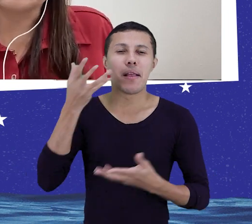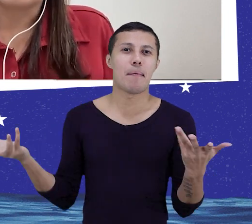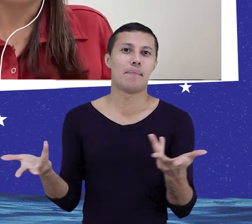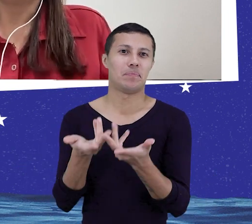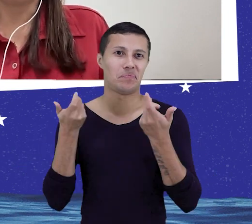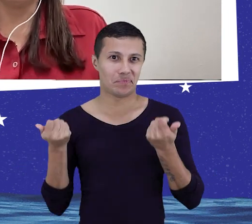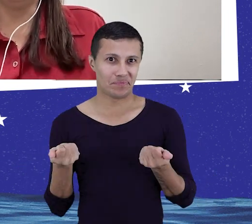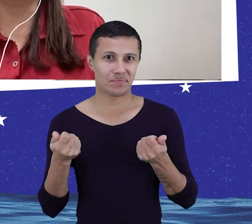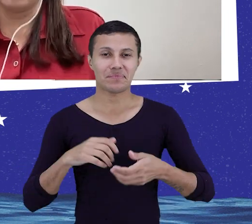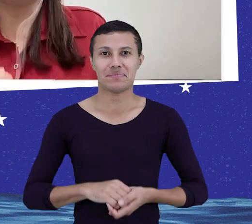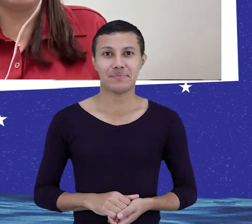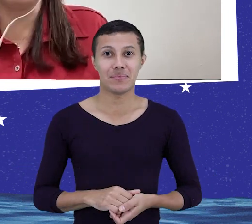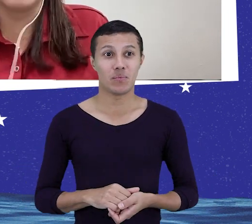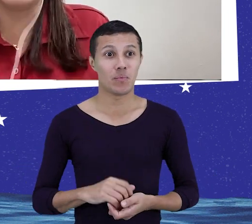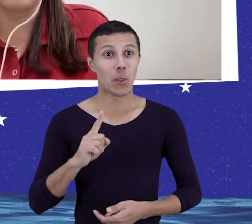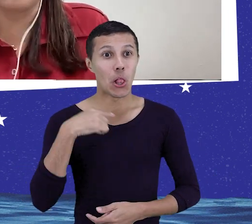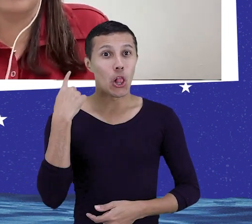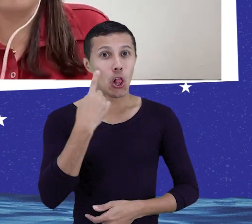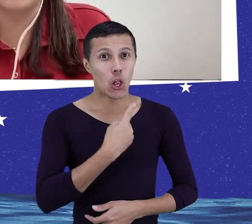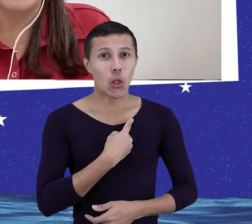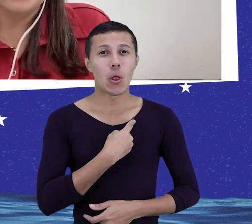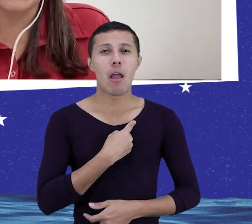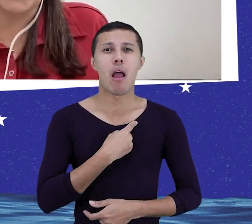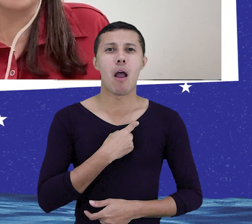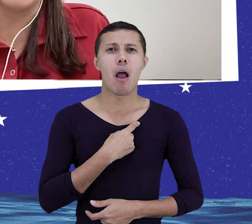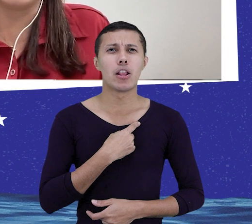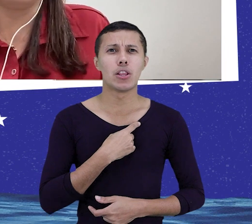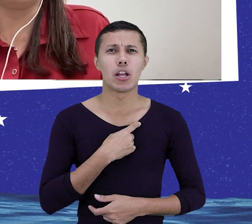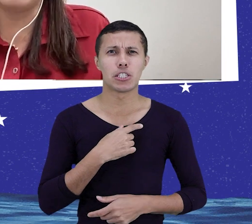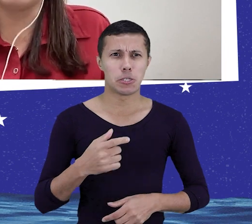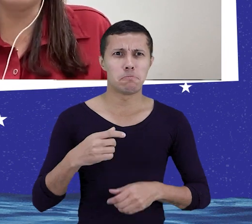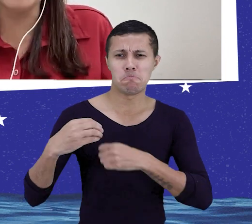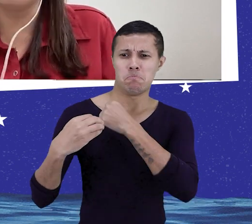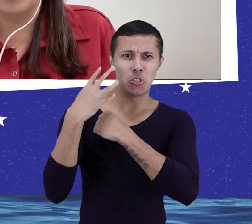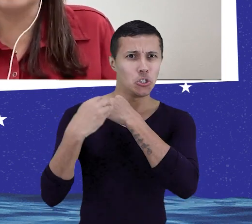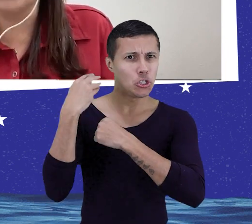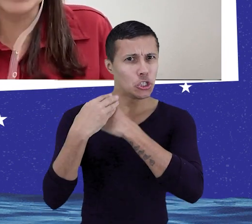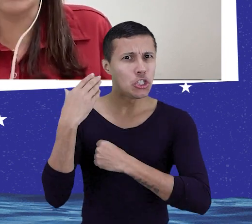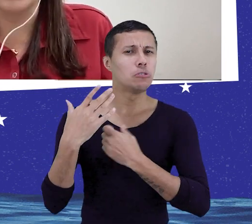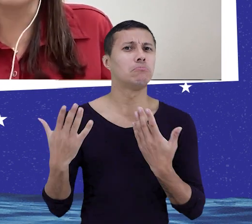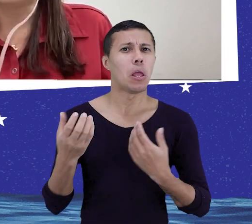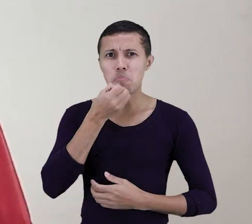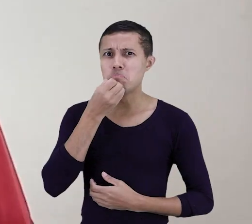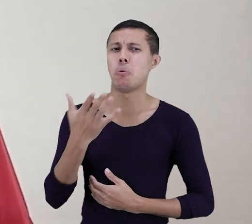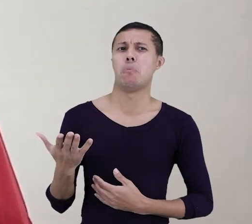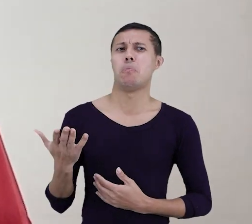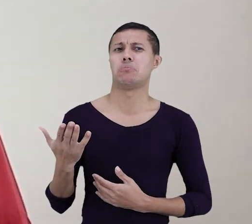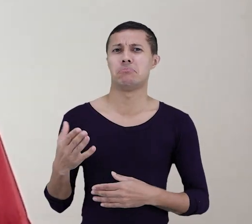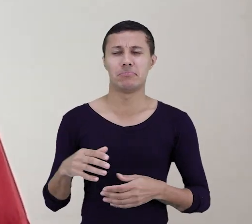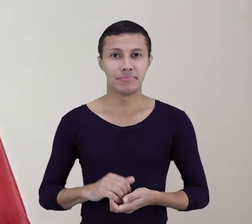fantástica e que nós levamos, assim, alguns puxões, assim, foi muito bom, muito bom.